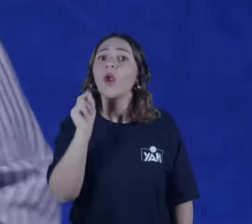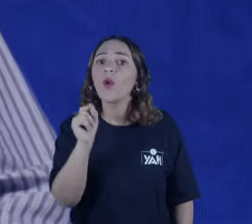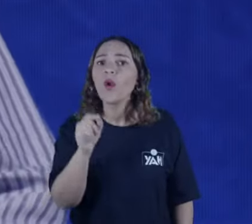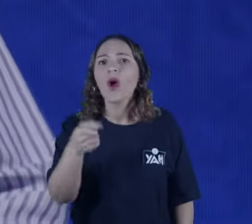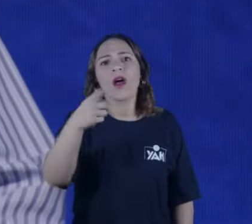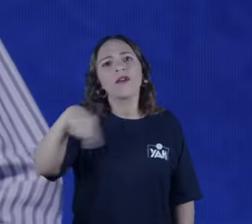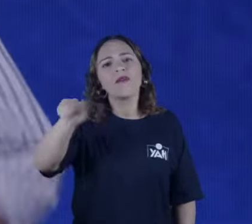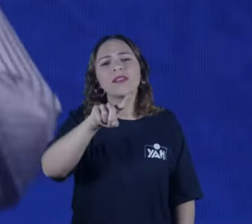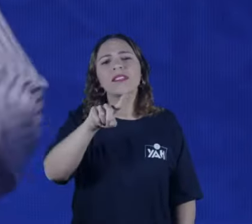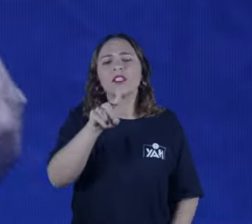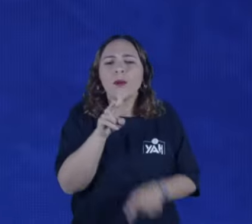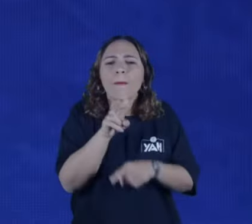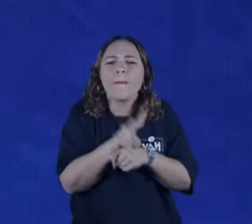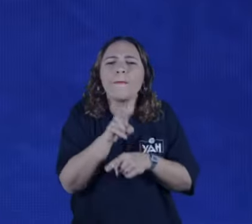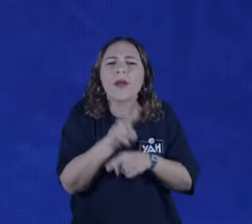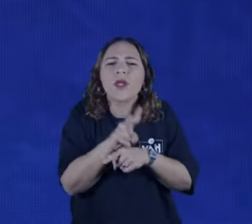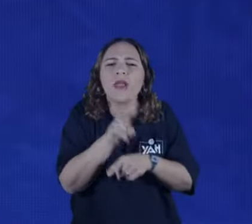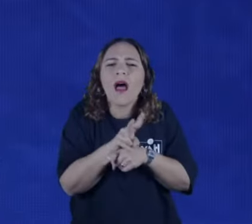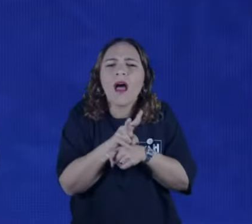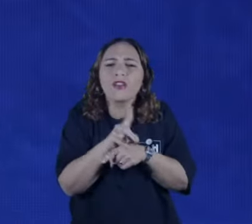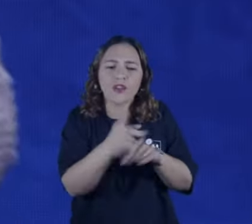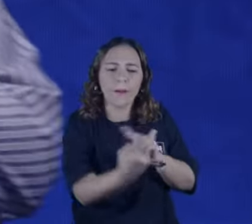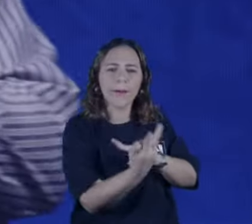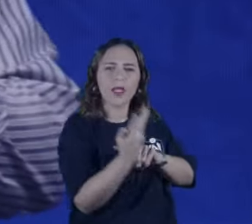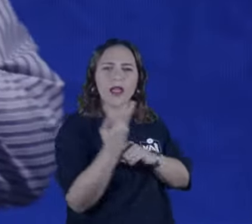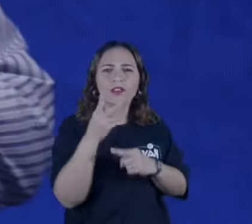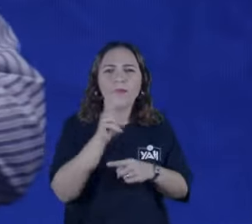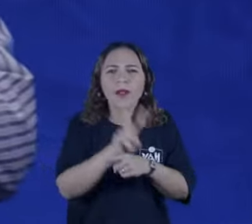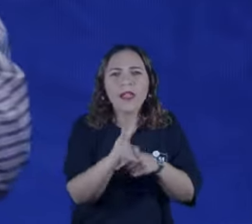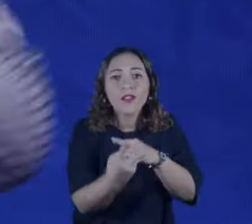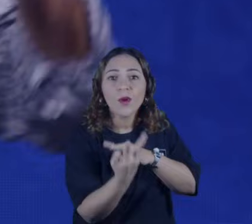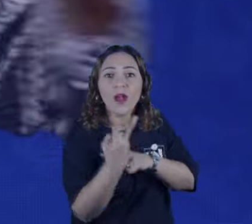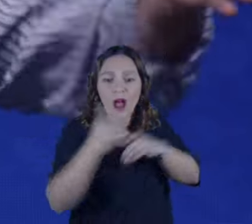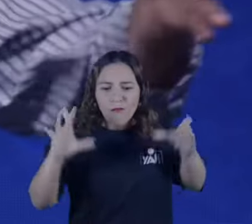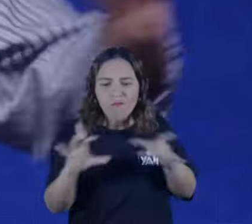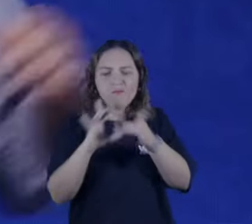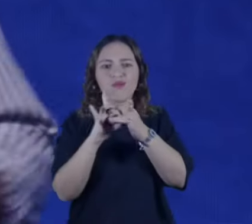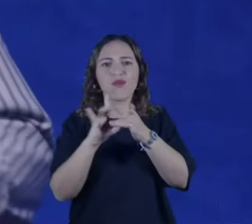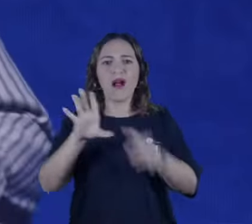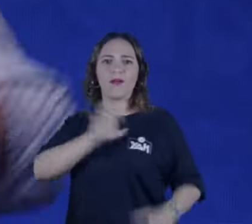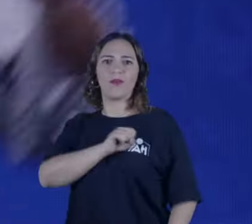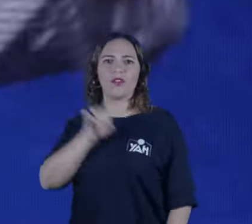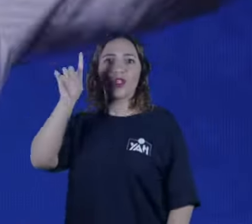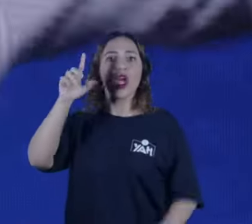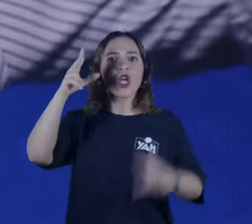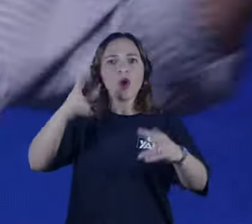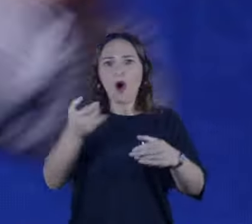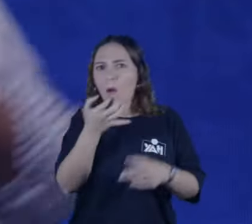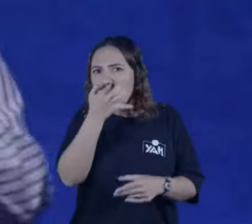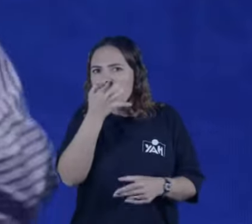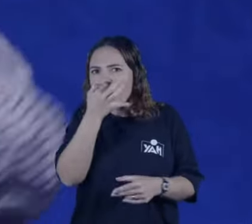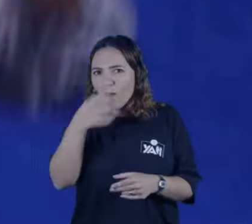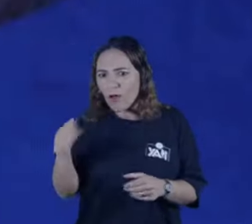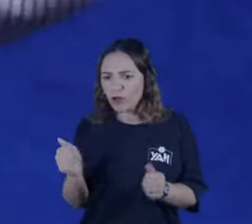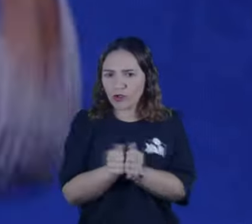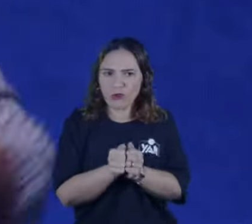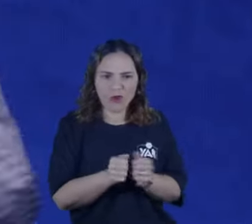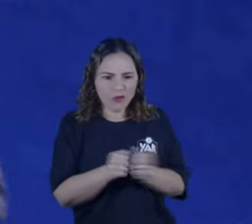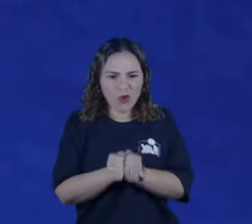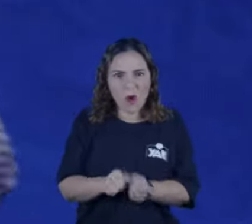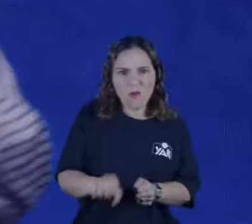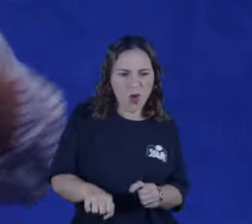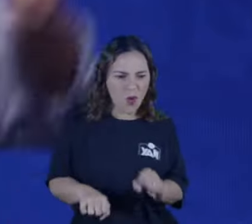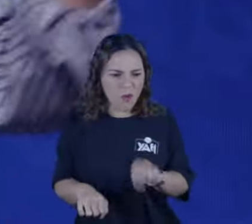no amor de Deus. É um guardando a vida do outro. É como o búfalo encostando no outro búfalo, encostando no outro búfalo,